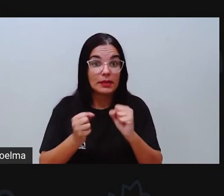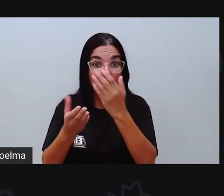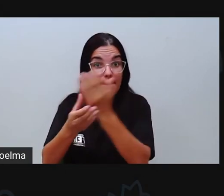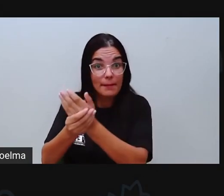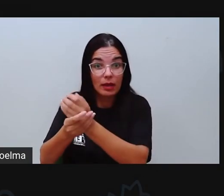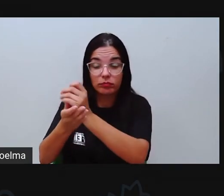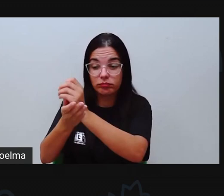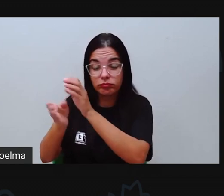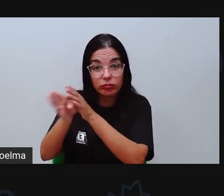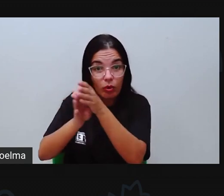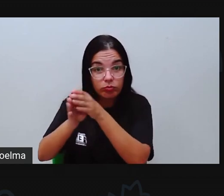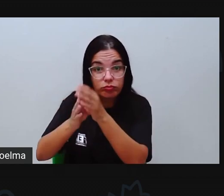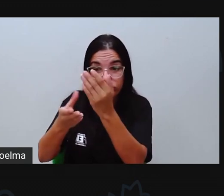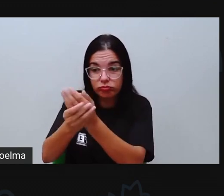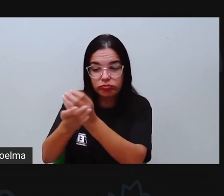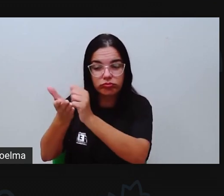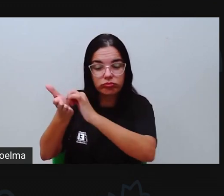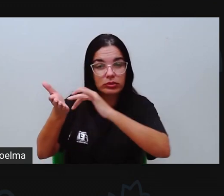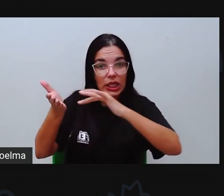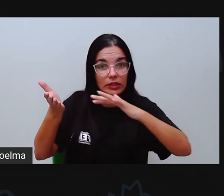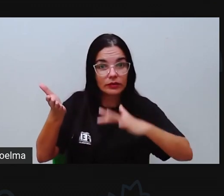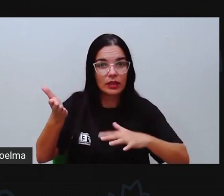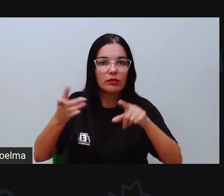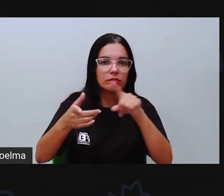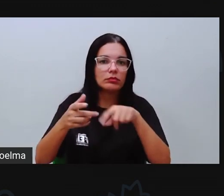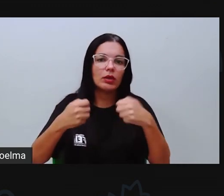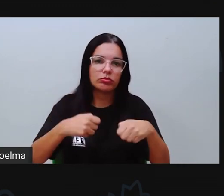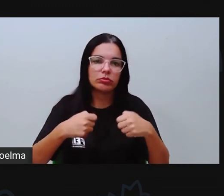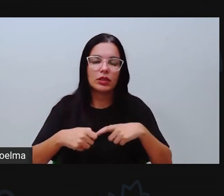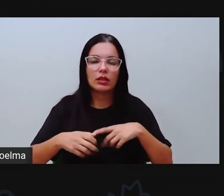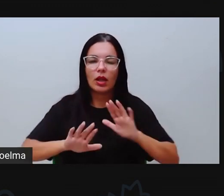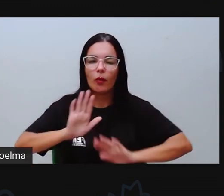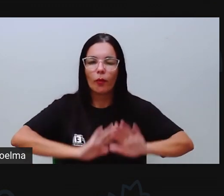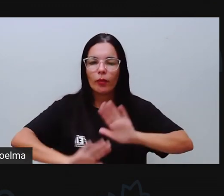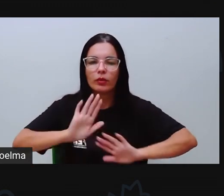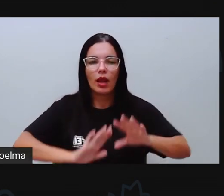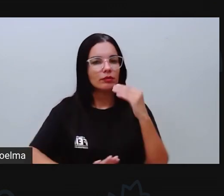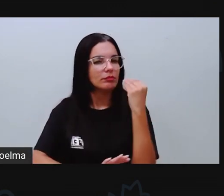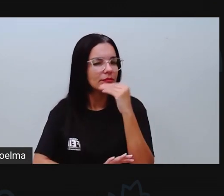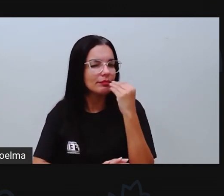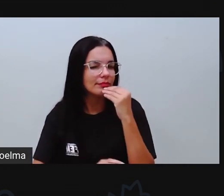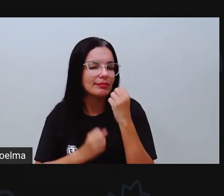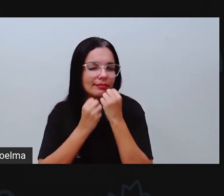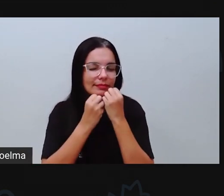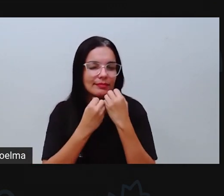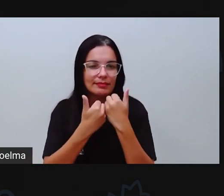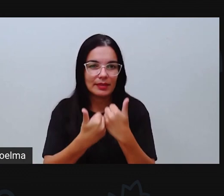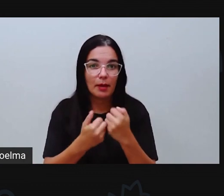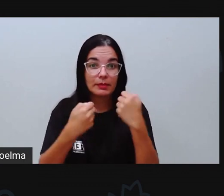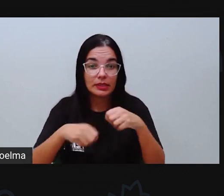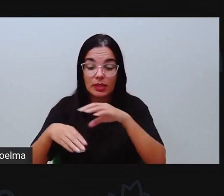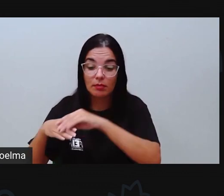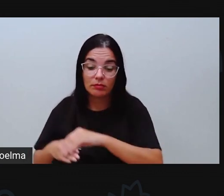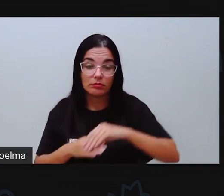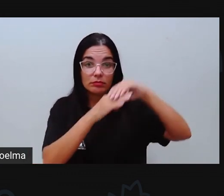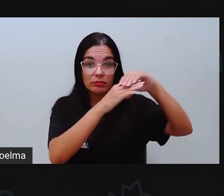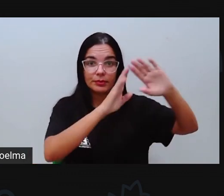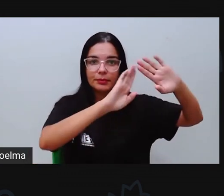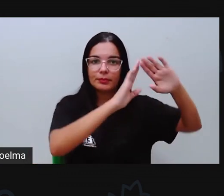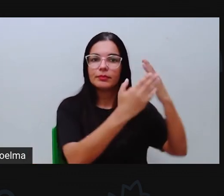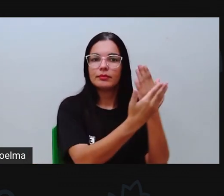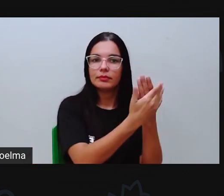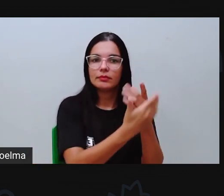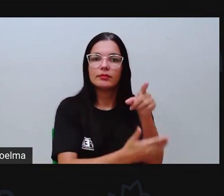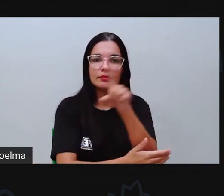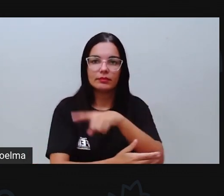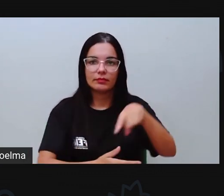percurso pedagógico de vocês, realizarem a atividade com muito cuidado, com muito capricho, que deverão ser entregues aí às escolas de vocês